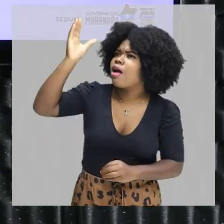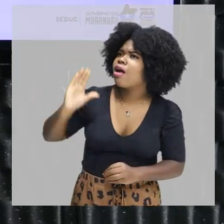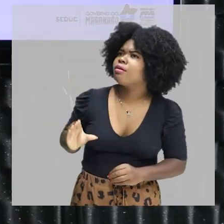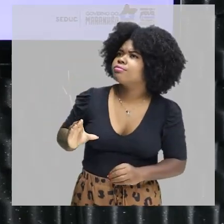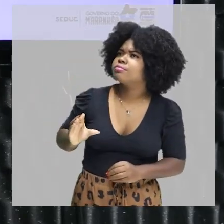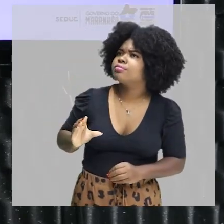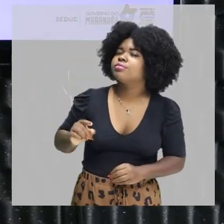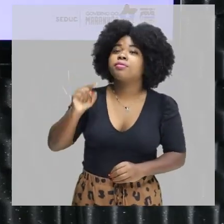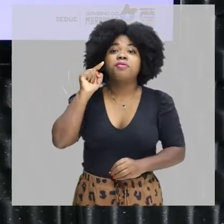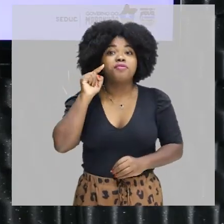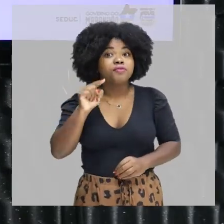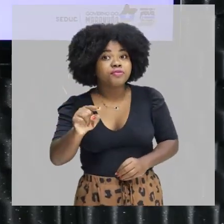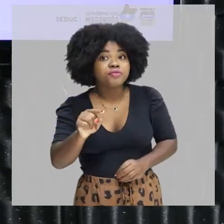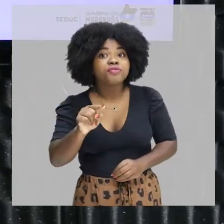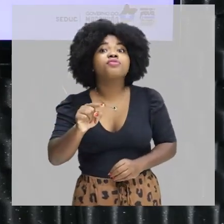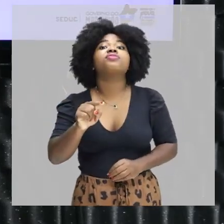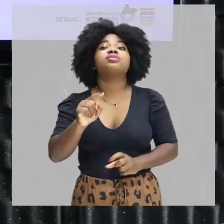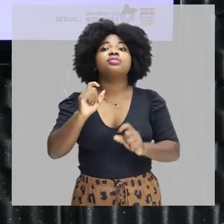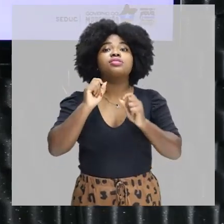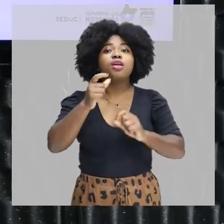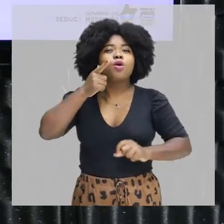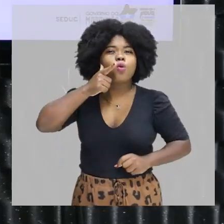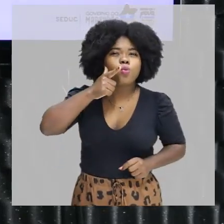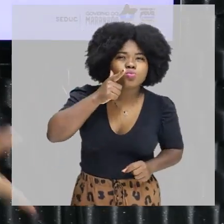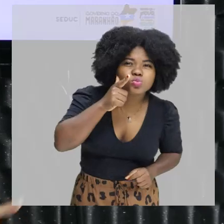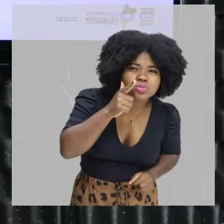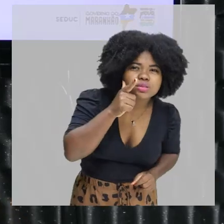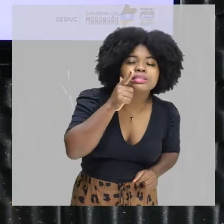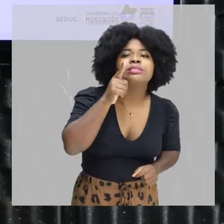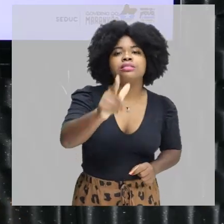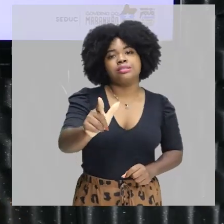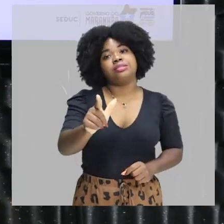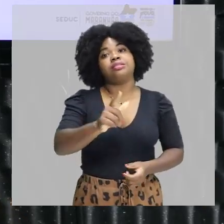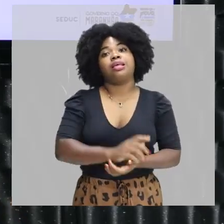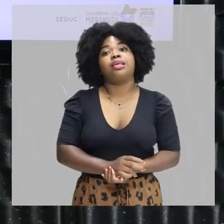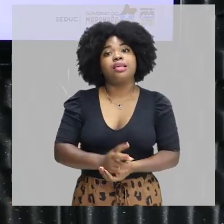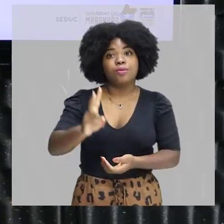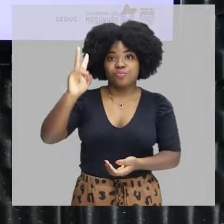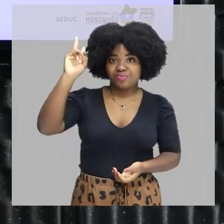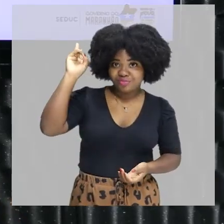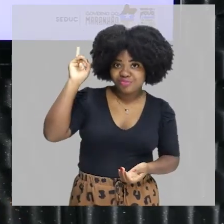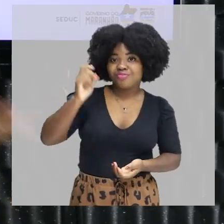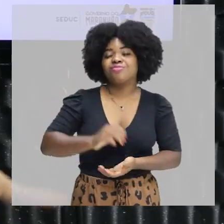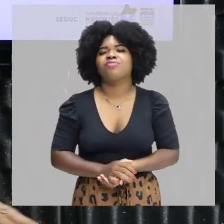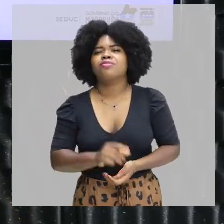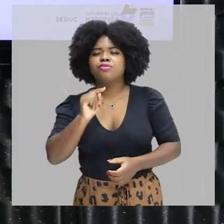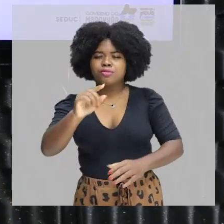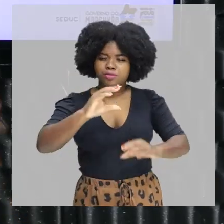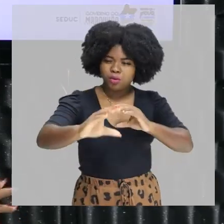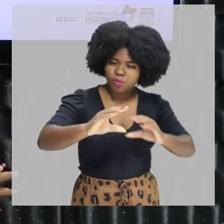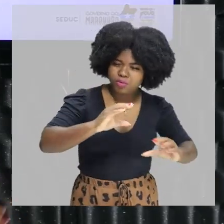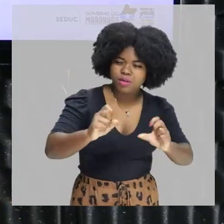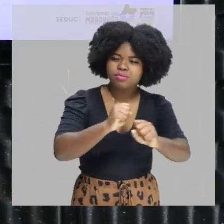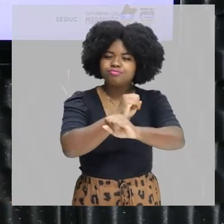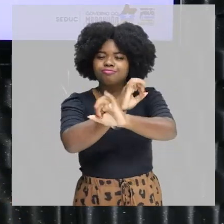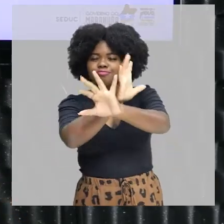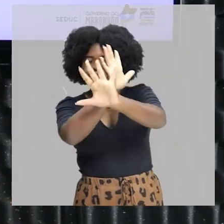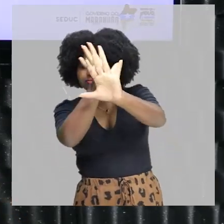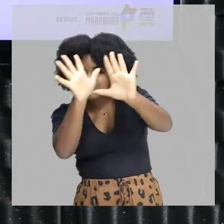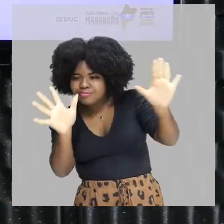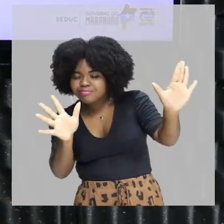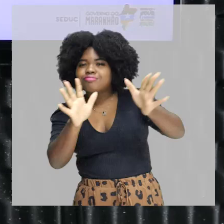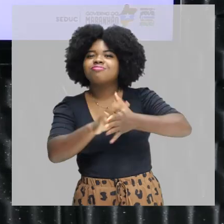para você passar no vestibular, para você passar no vestibular da vida, para você ser uma pessoa que se comunica com destreza, com clareza, uma